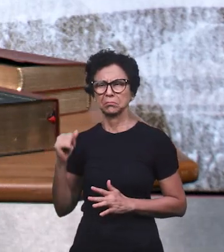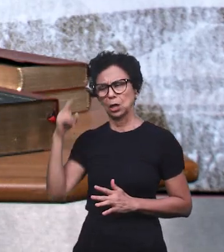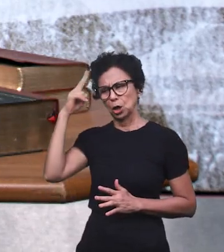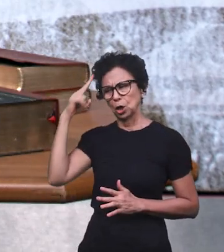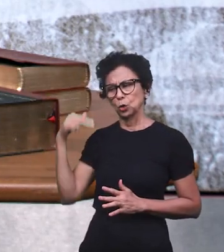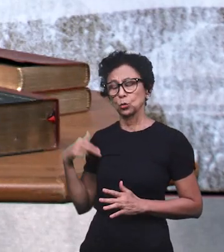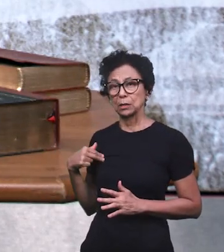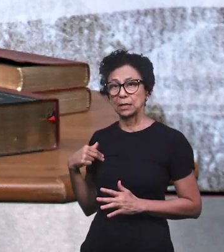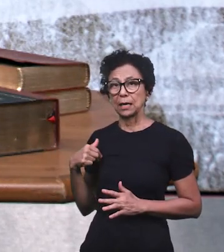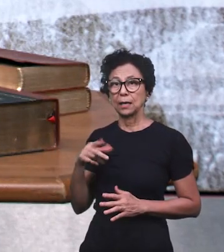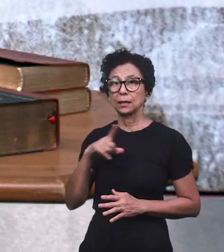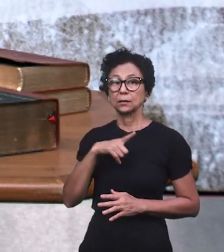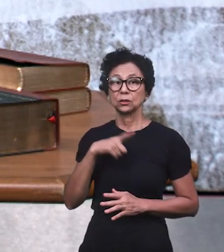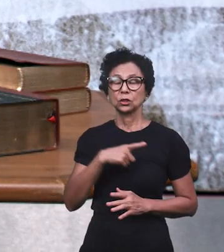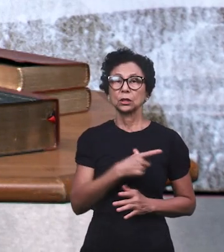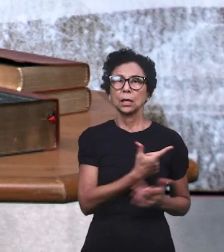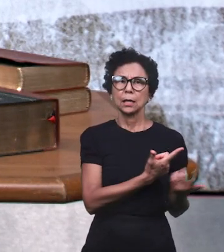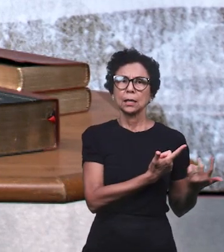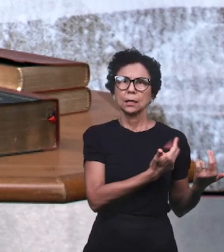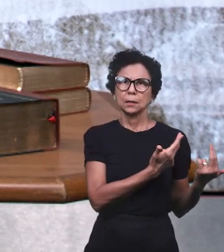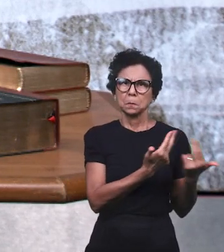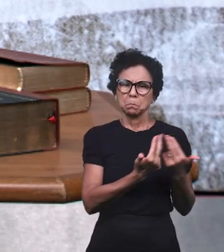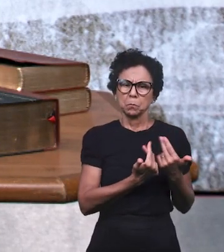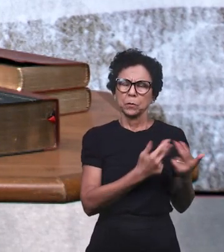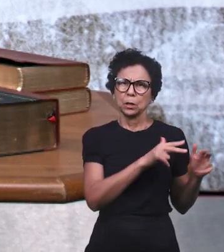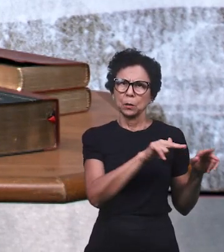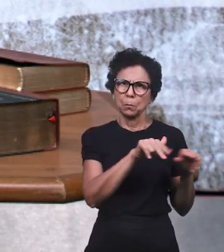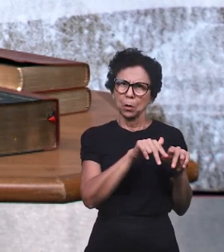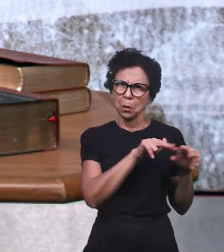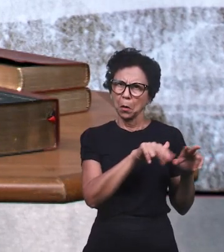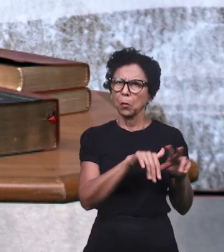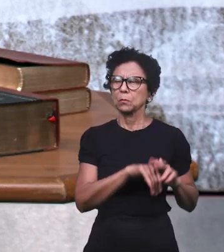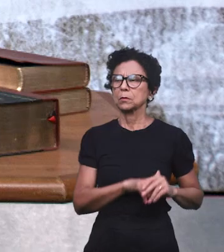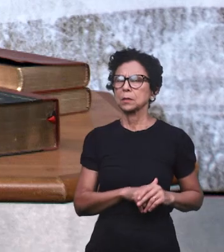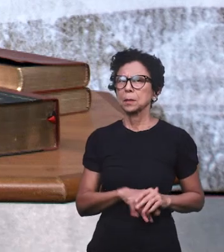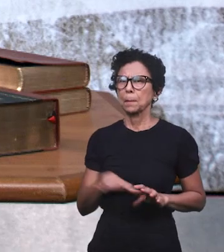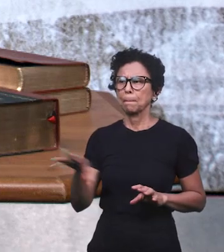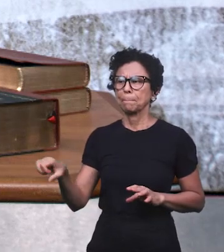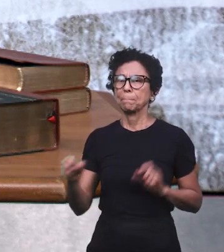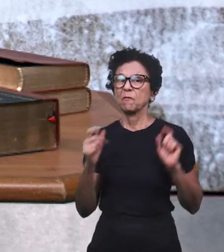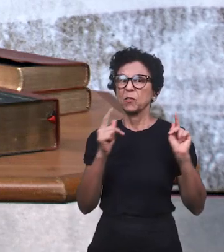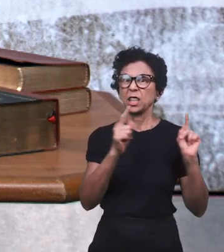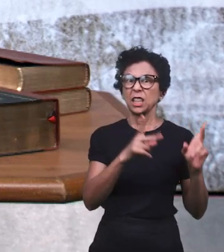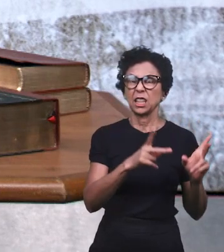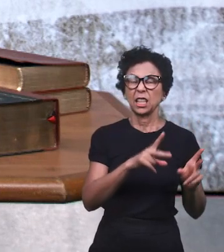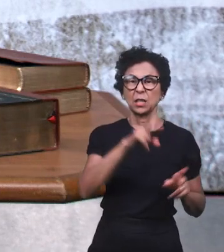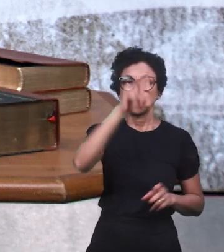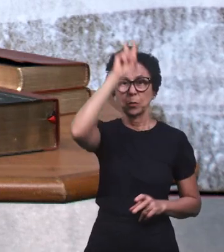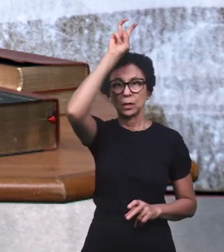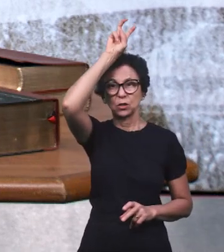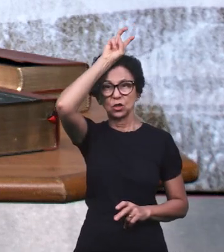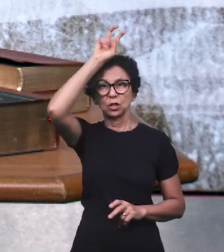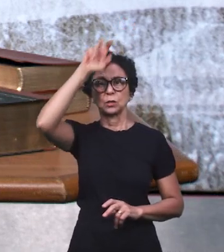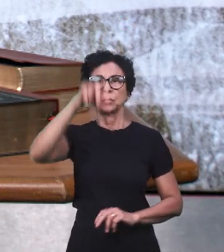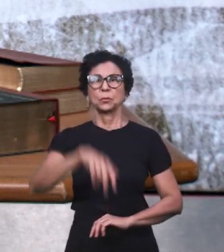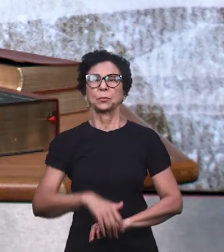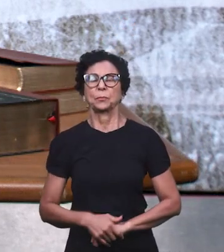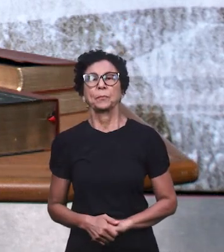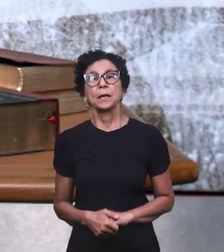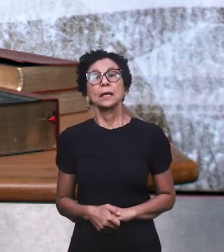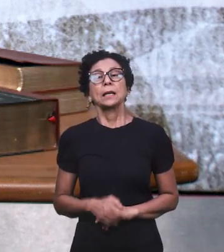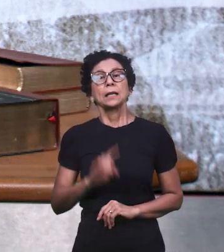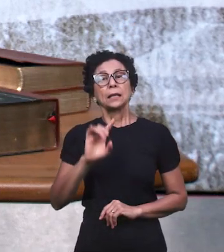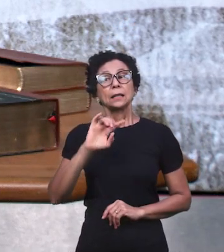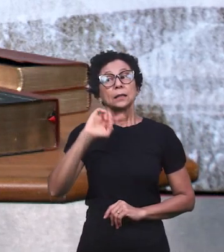Ali no Egito, nós já lemos que ele esteve na casa de Potifar, foi